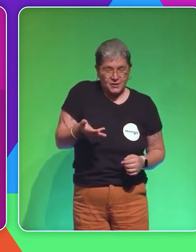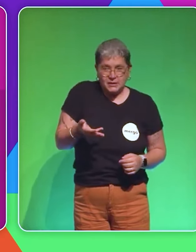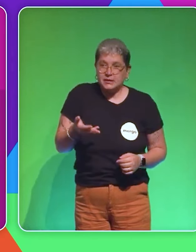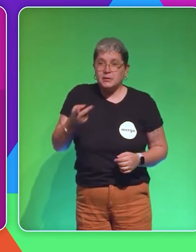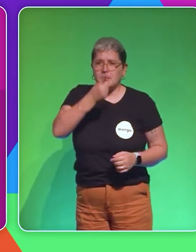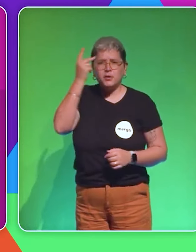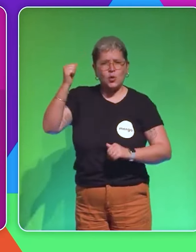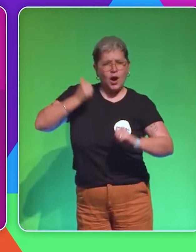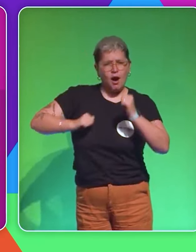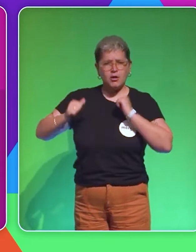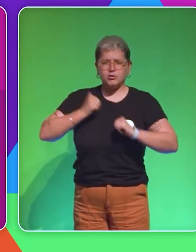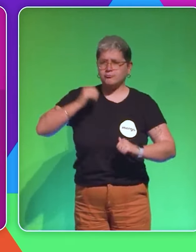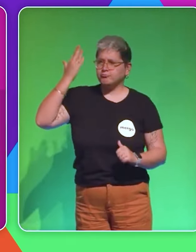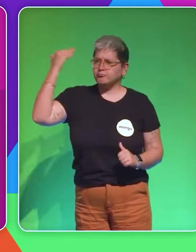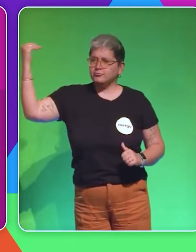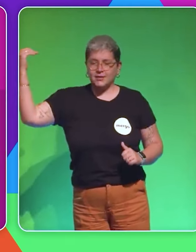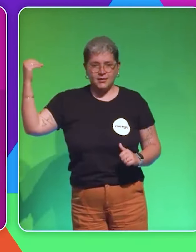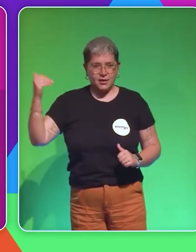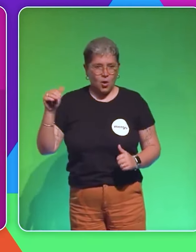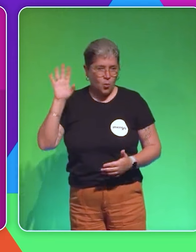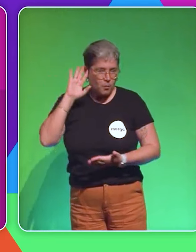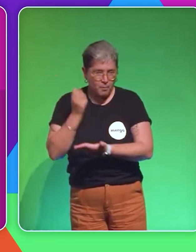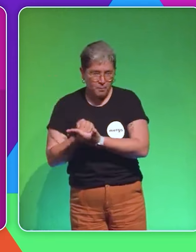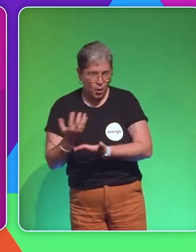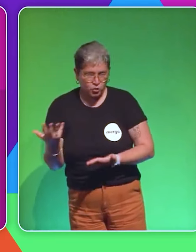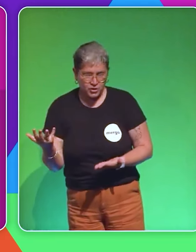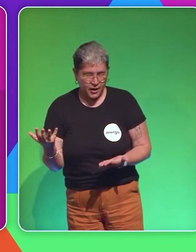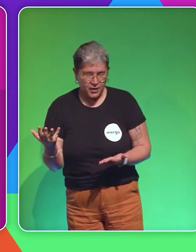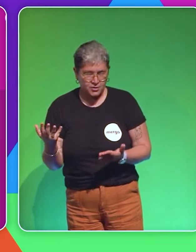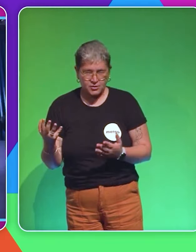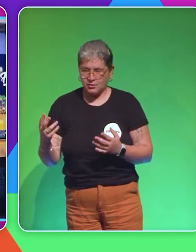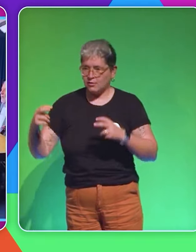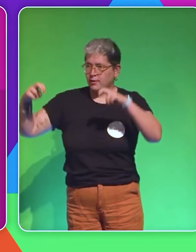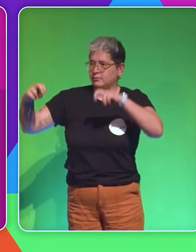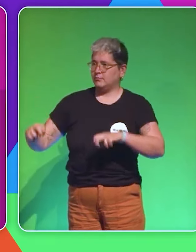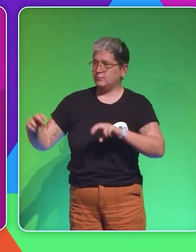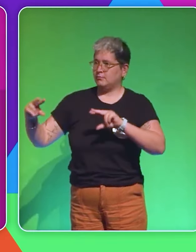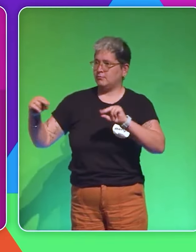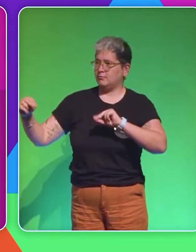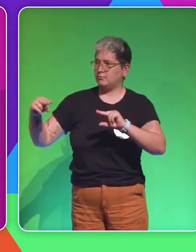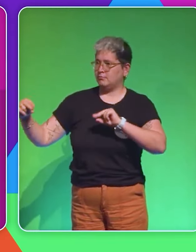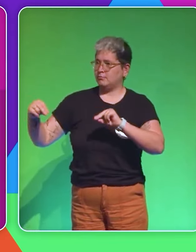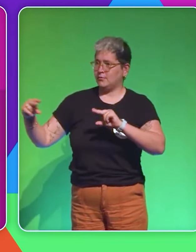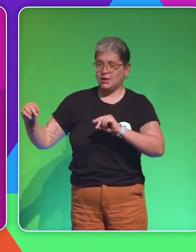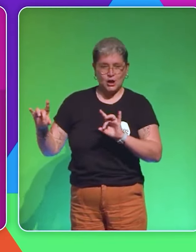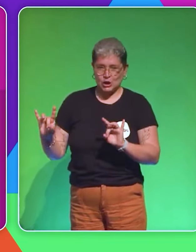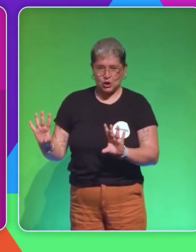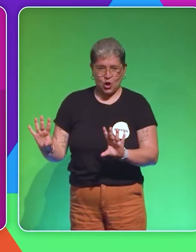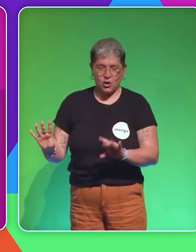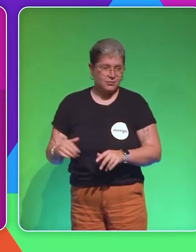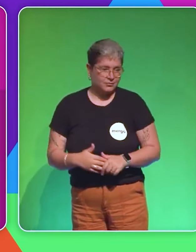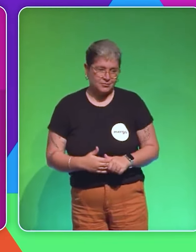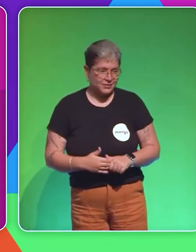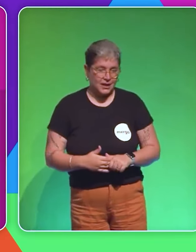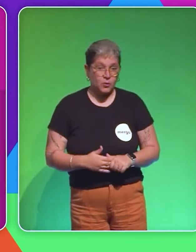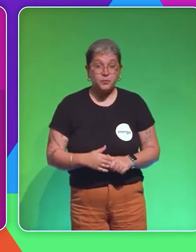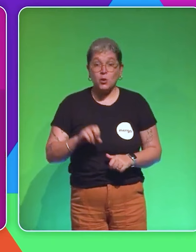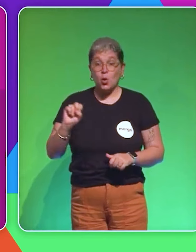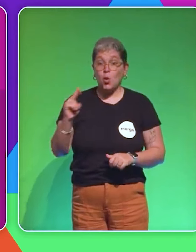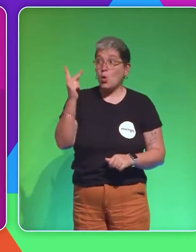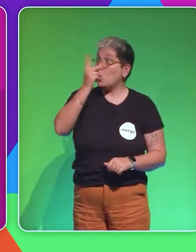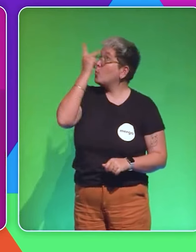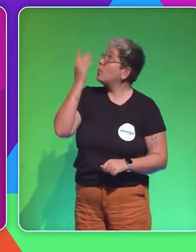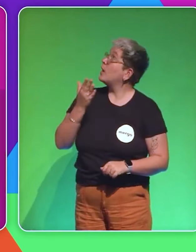eh divulgado num podcast com com dois rapazes assim que não entendem muito bem de filme Quando que a gente ia ter um presidenciável